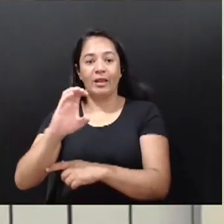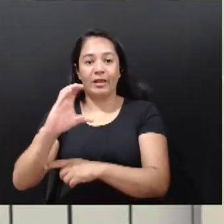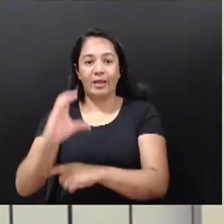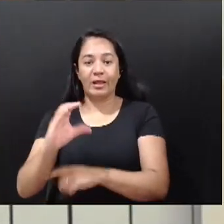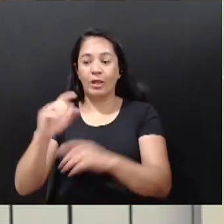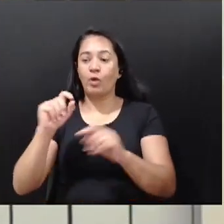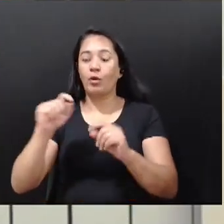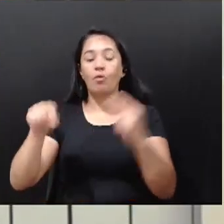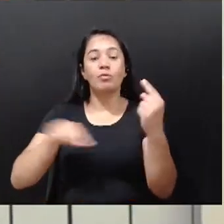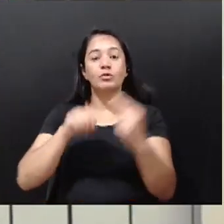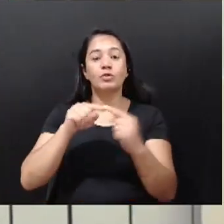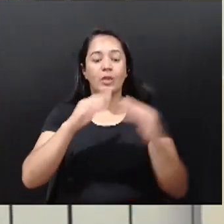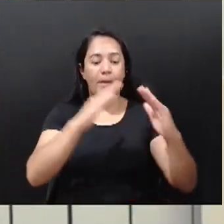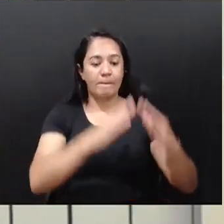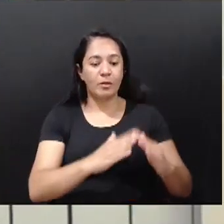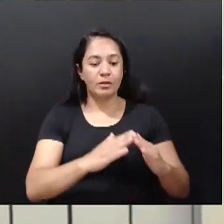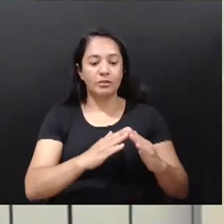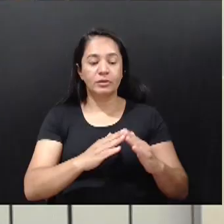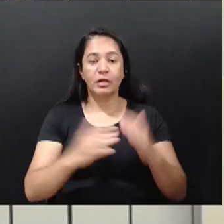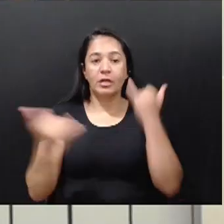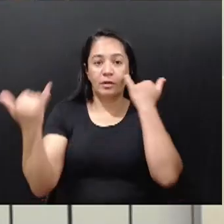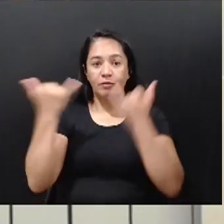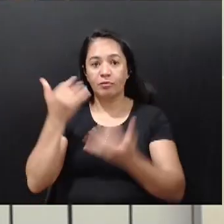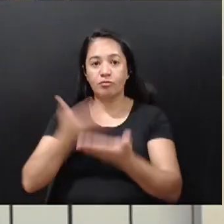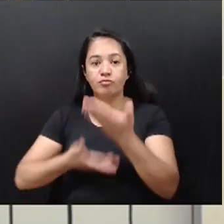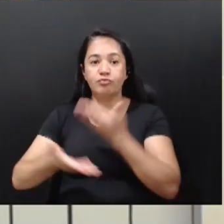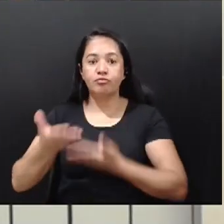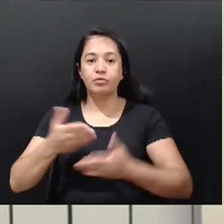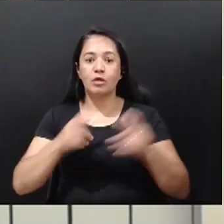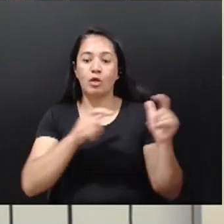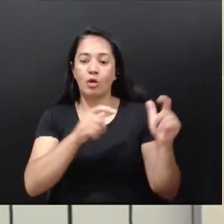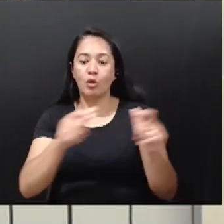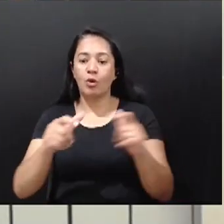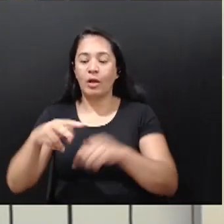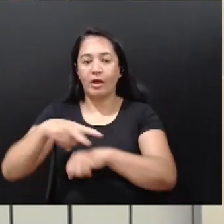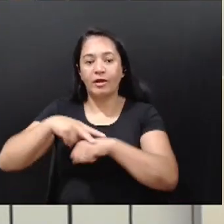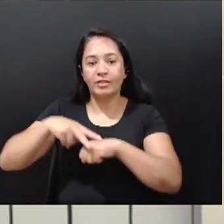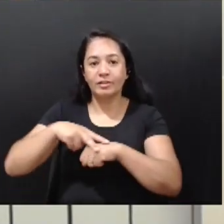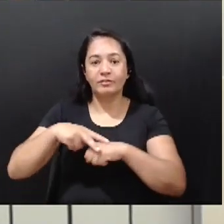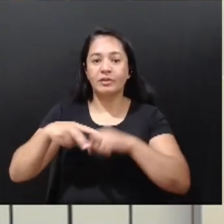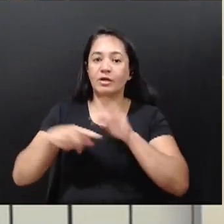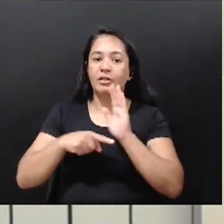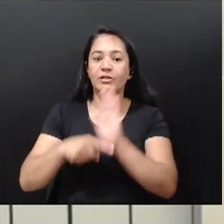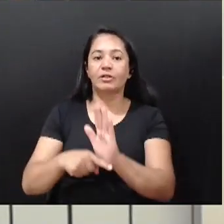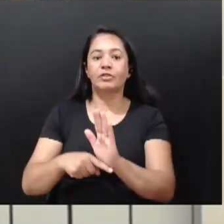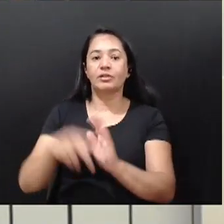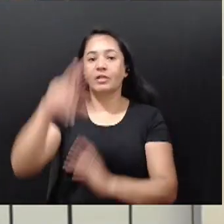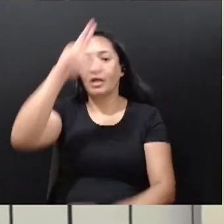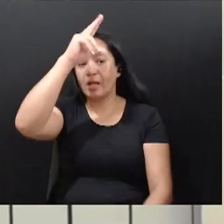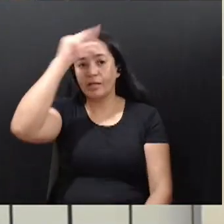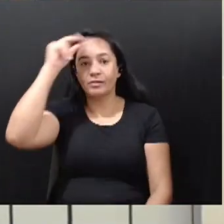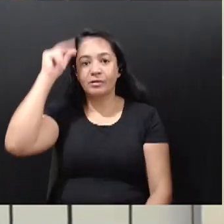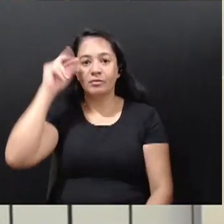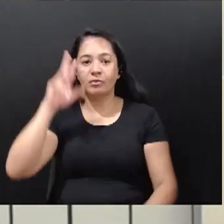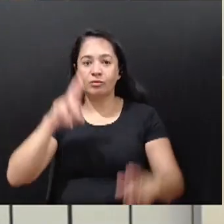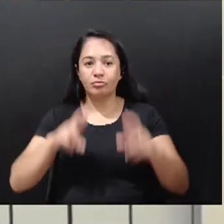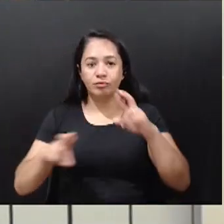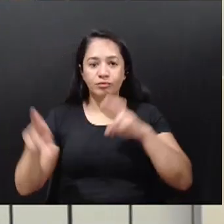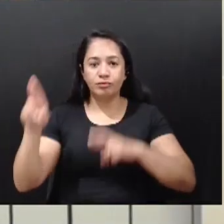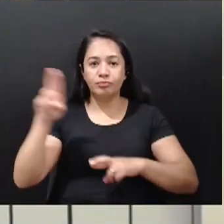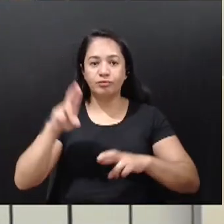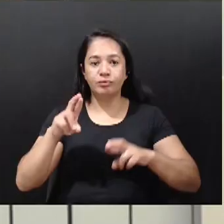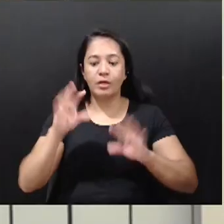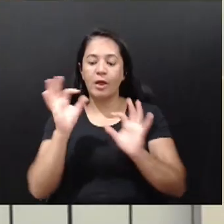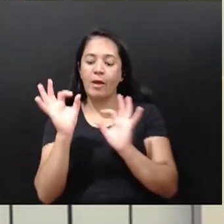compartilhem informações sobre espaços verdes e ajudem a prefeitura a monitorar e aperfeiçoar